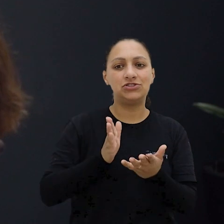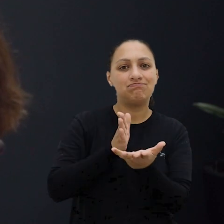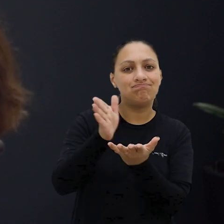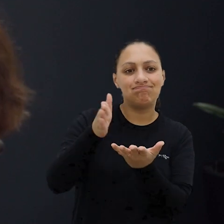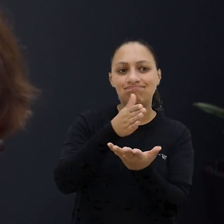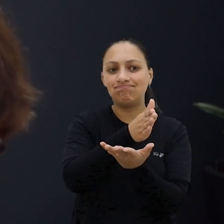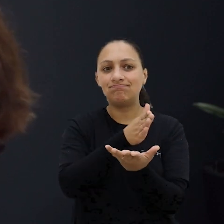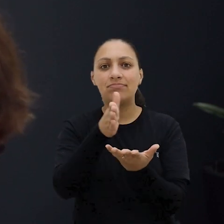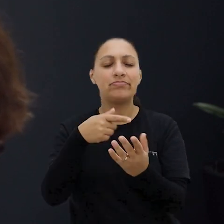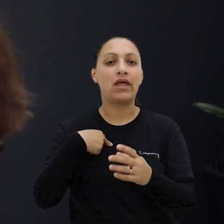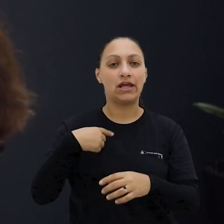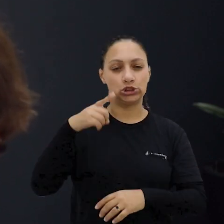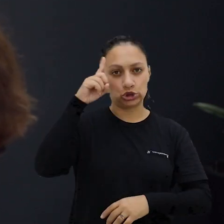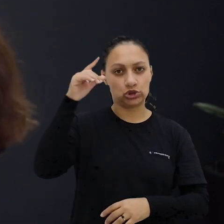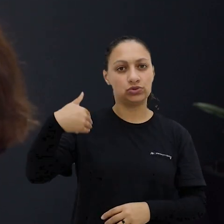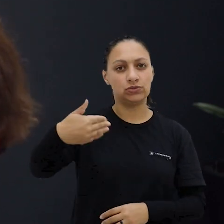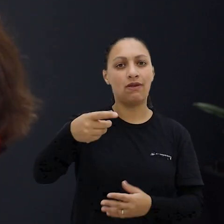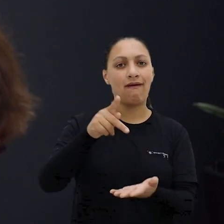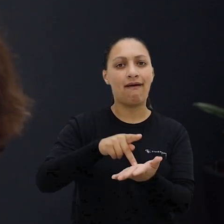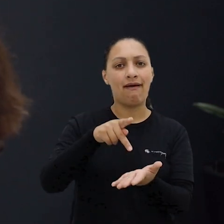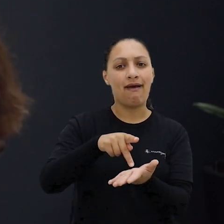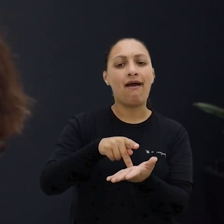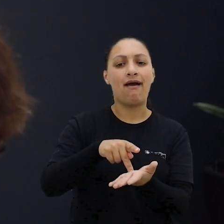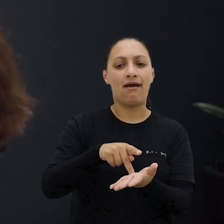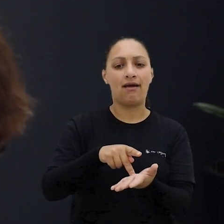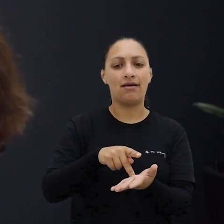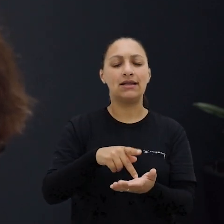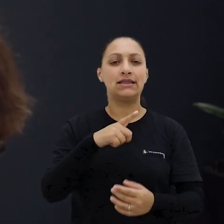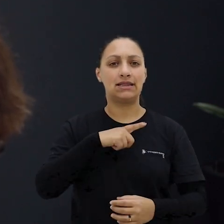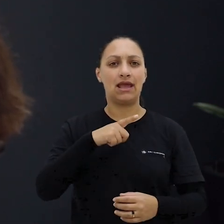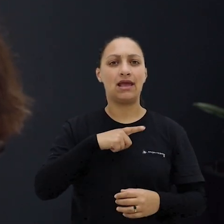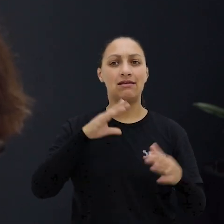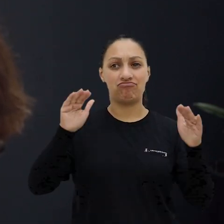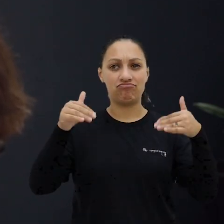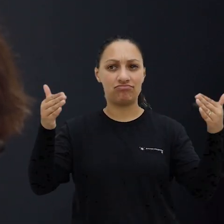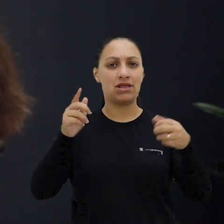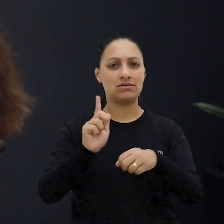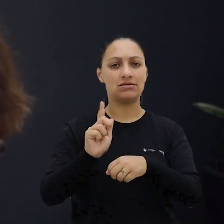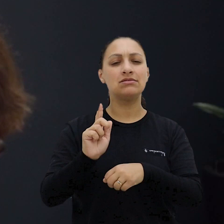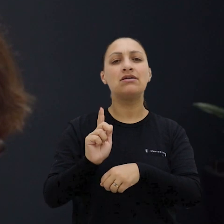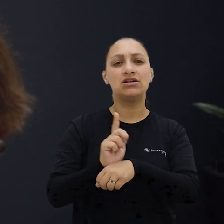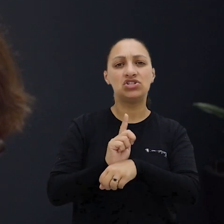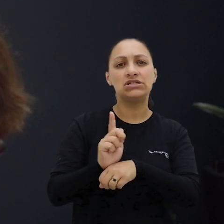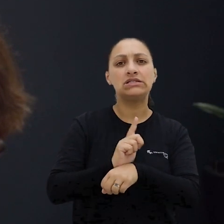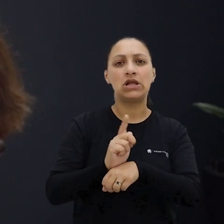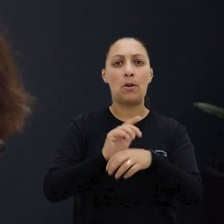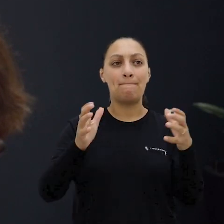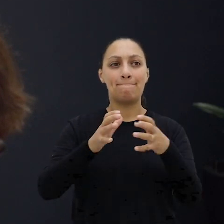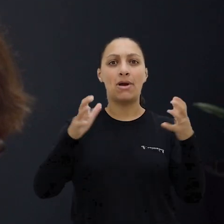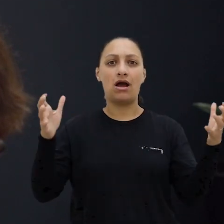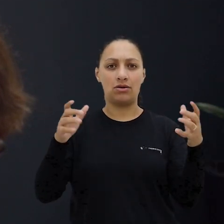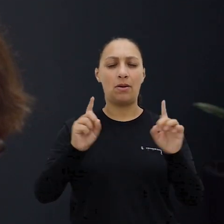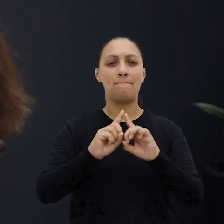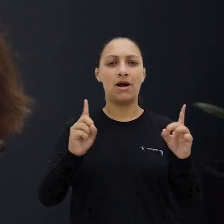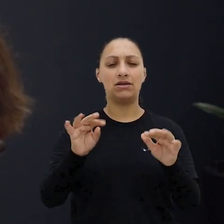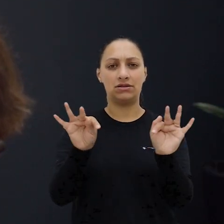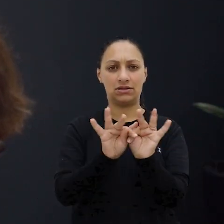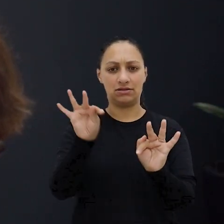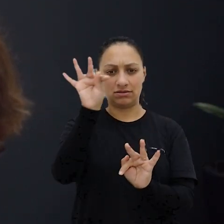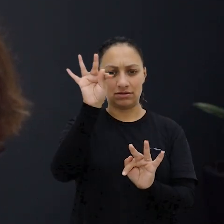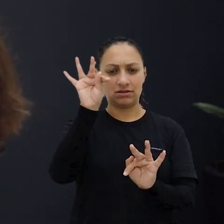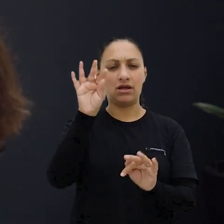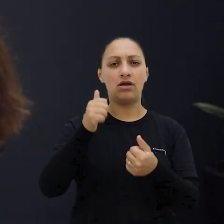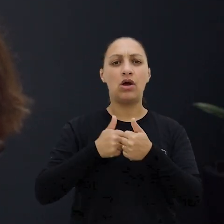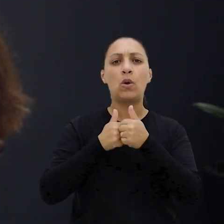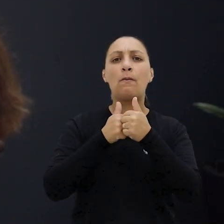muito no dia a dia, no mundo real, né? Tem muita aquela visão externa de gestão macro, mas o Tech